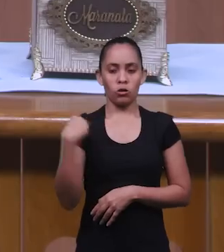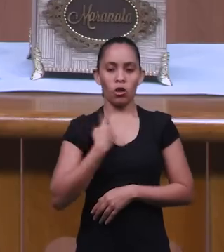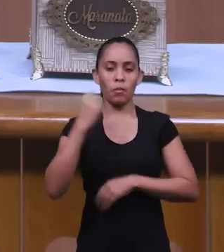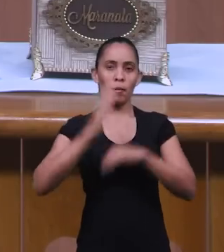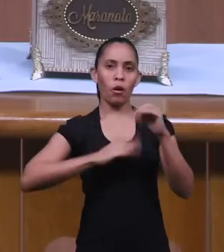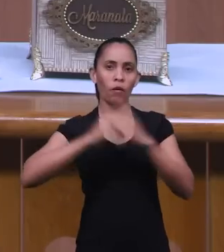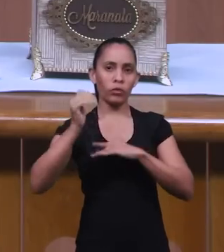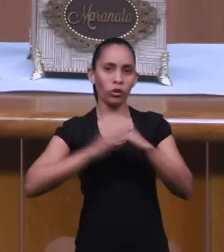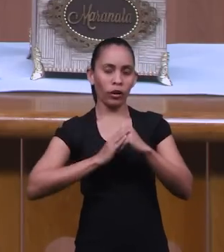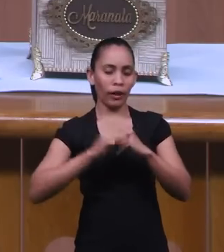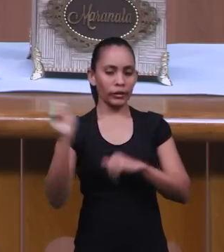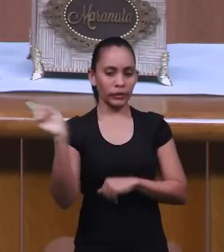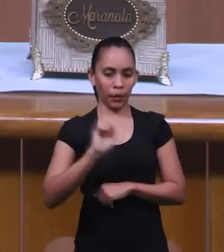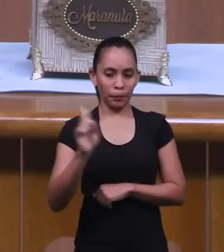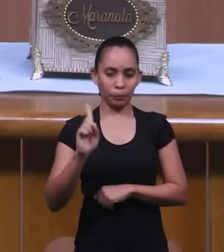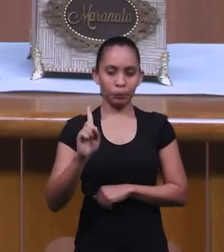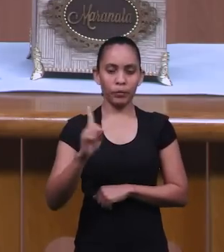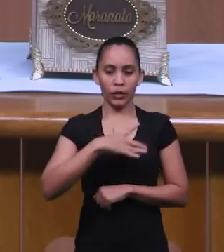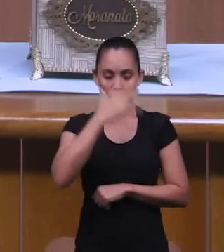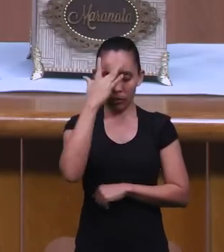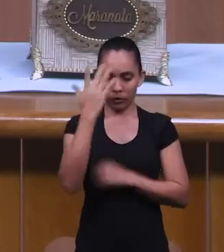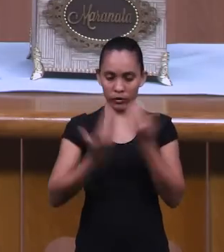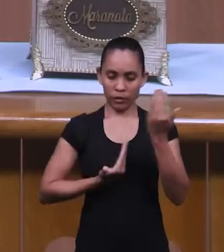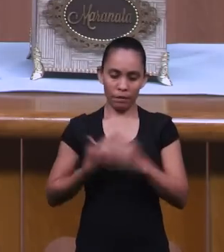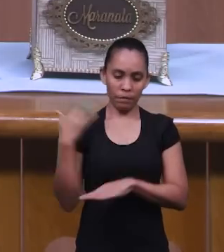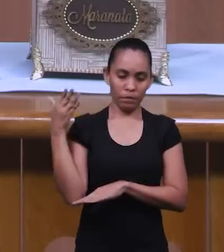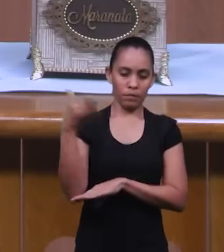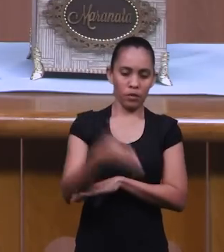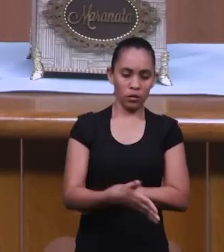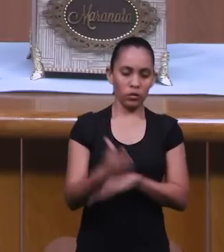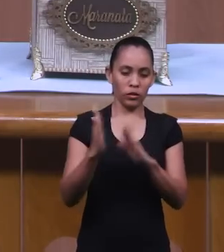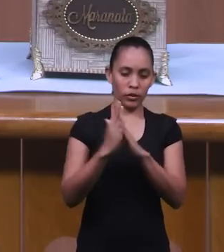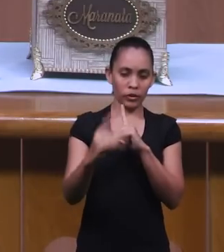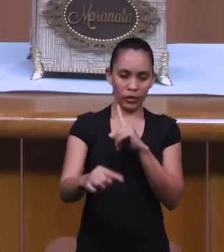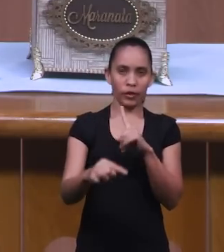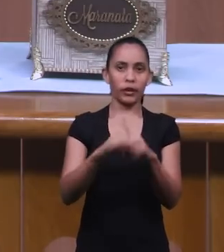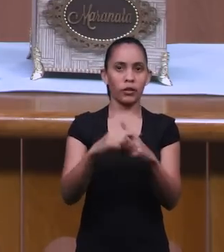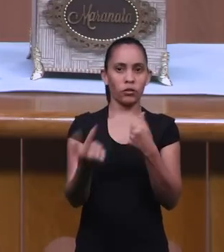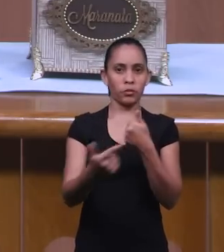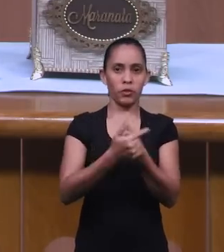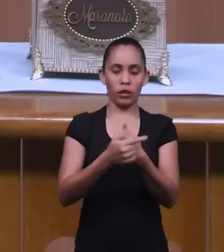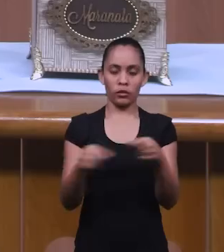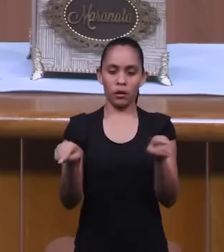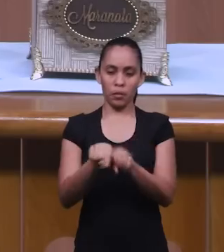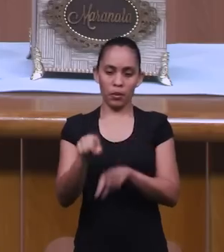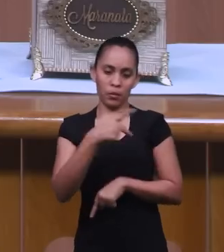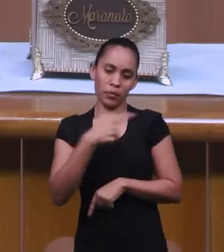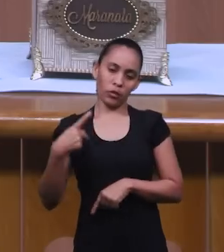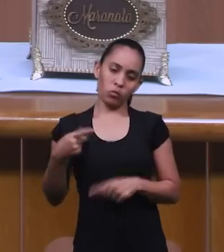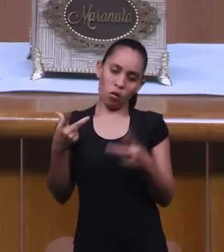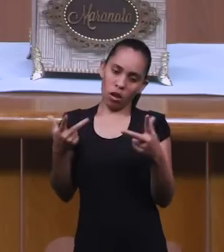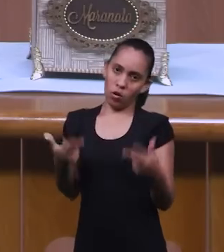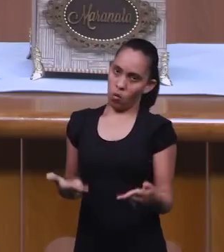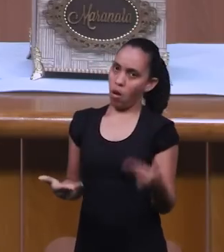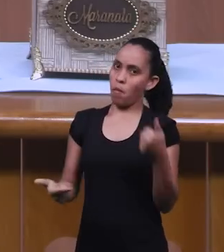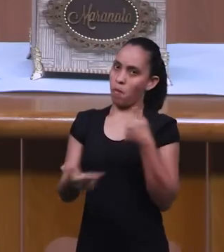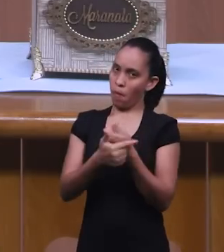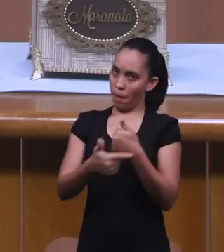igreja como os membros vão. Os membros vão para servir a Deus numa função, os pastores vão também para servir a